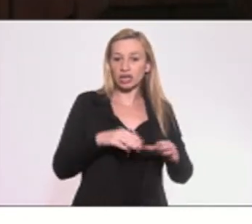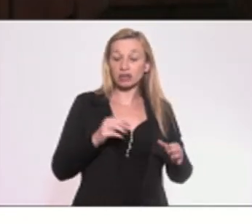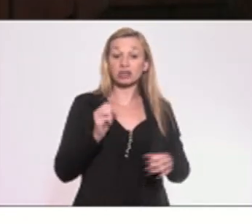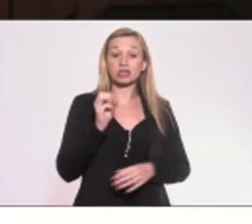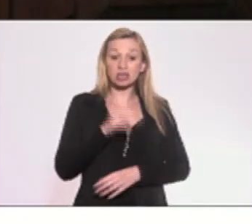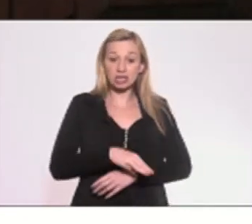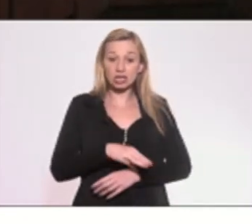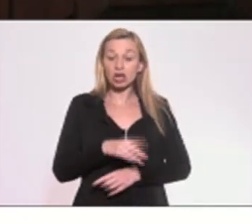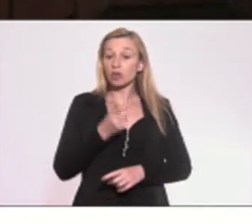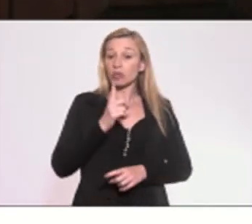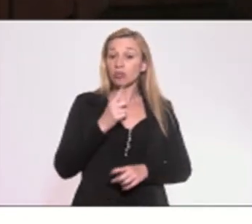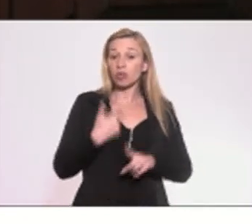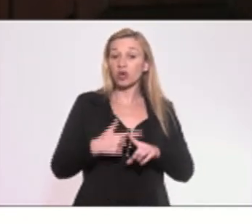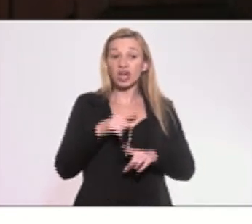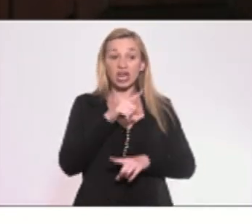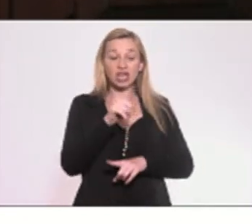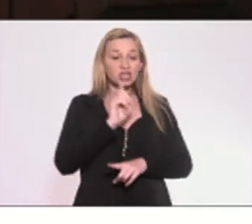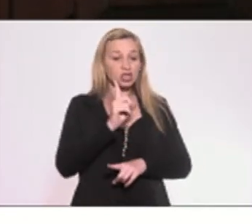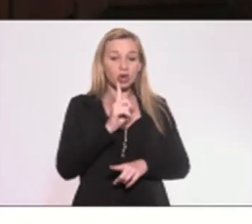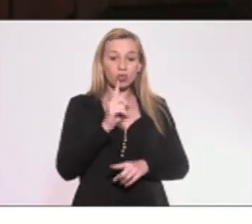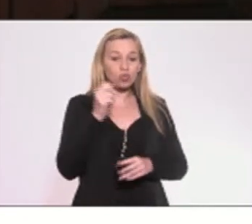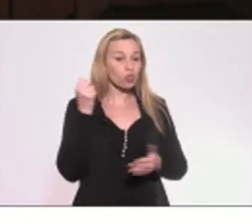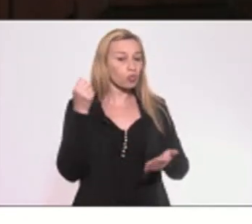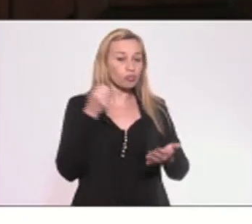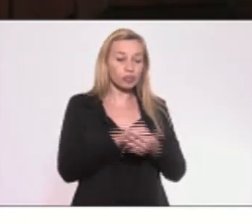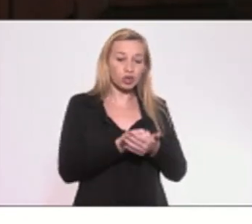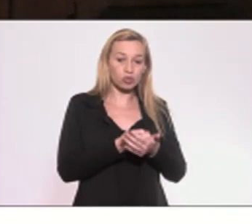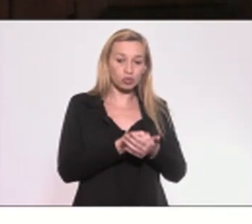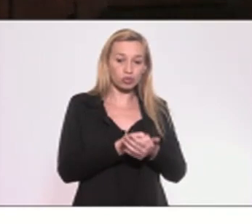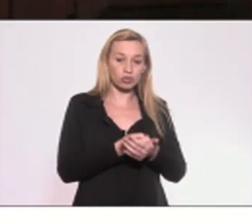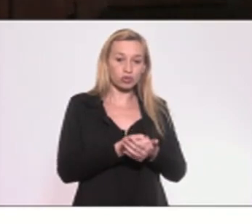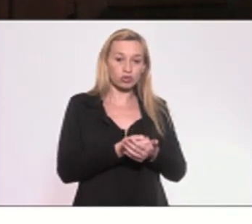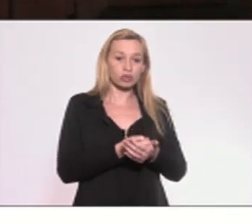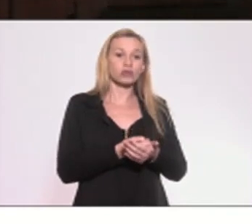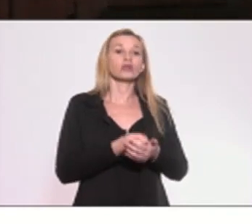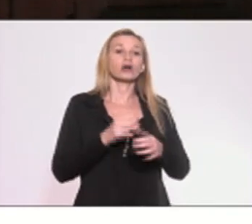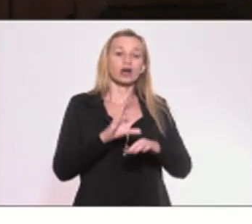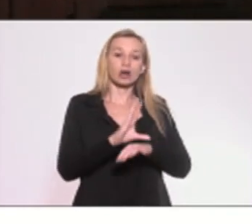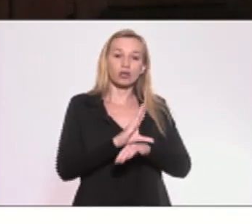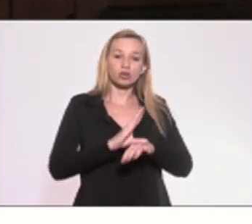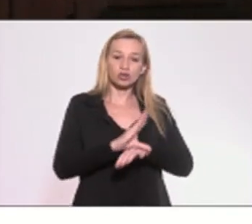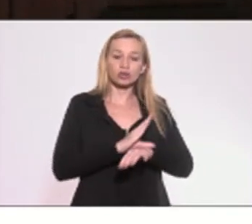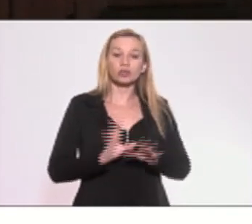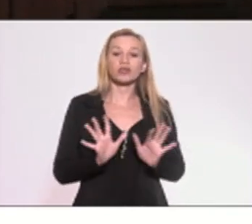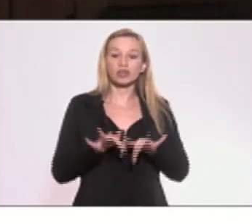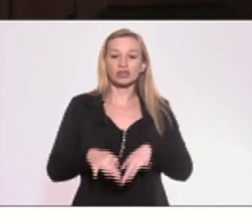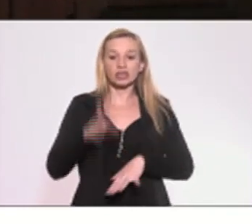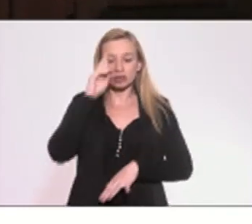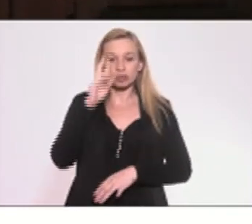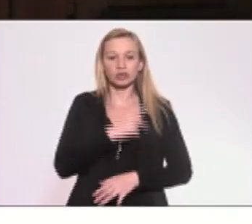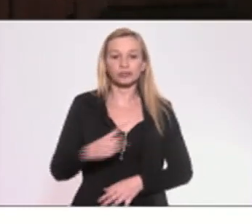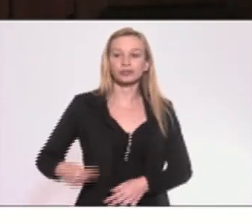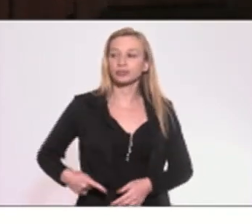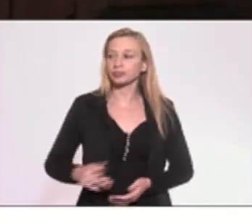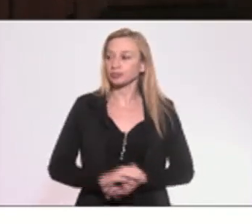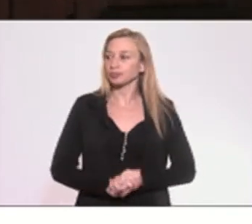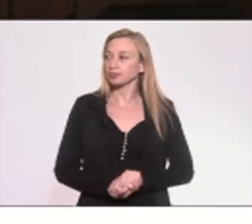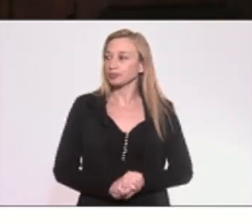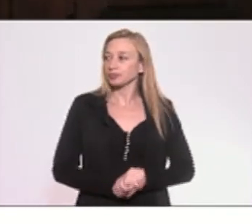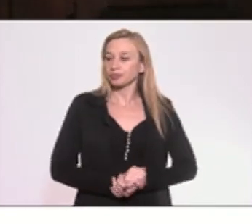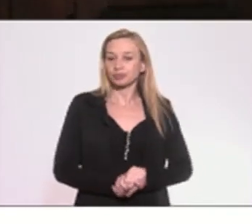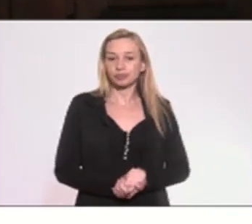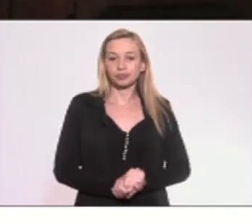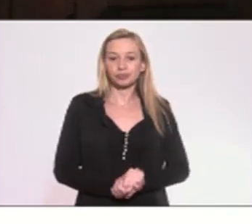rito que determina a Constituição. Bom, e para terminar, senhor presidente,